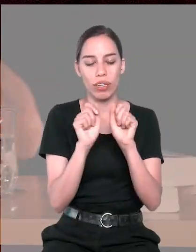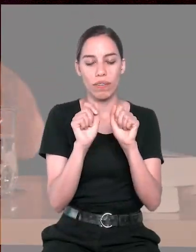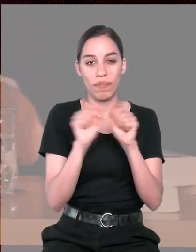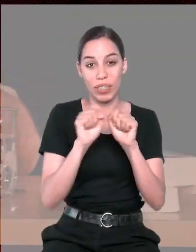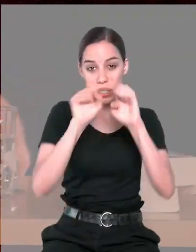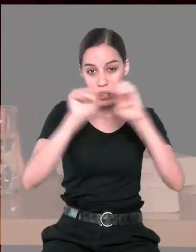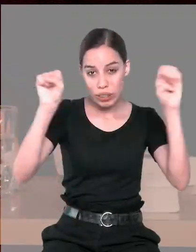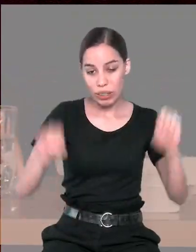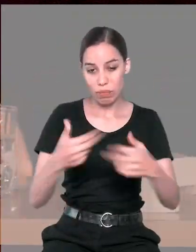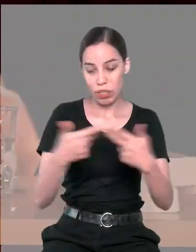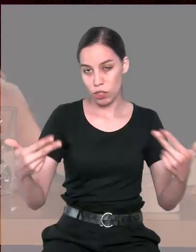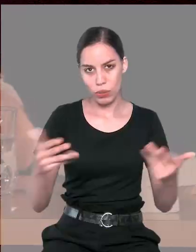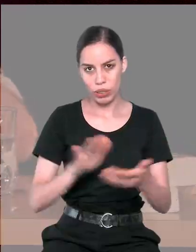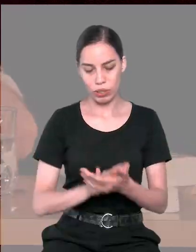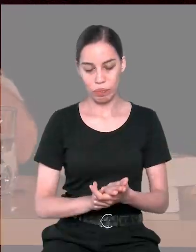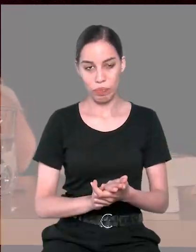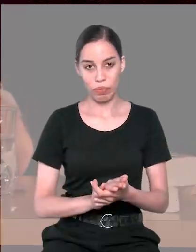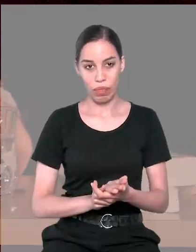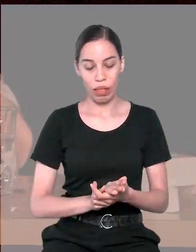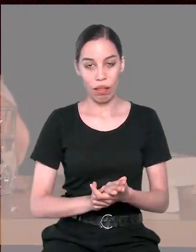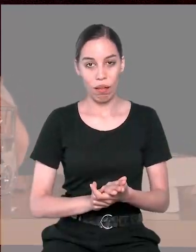estava tentando buscar